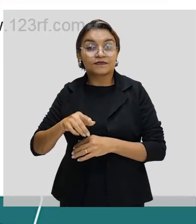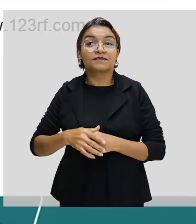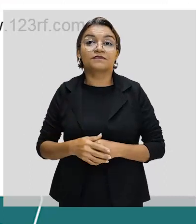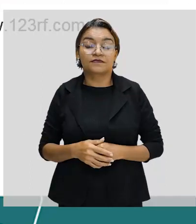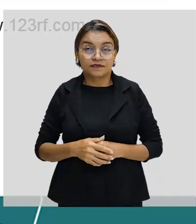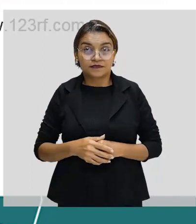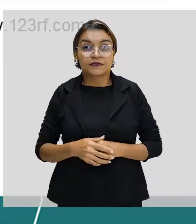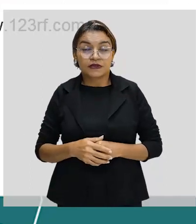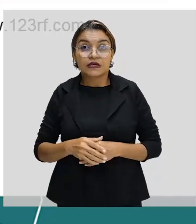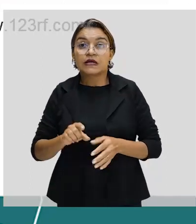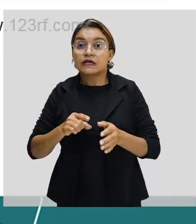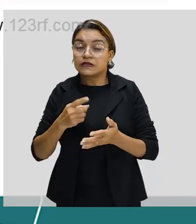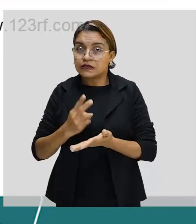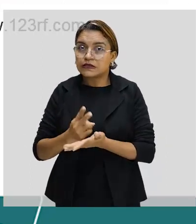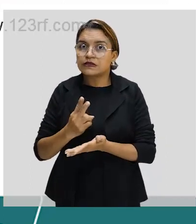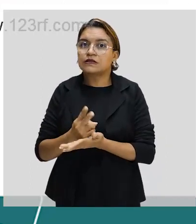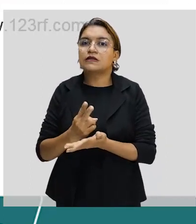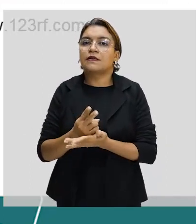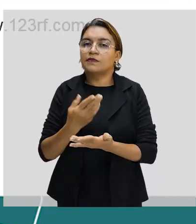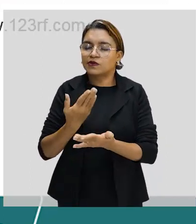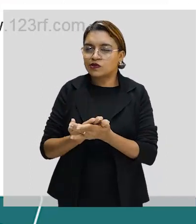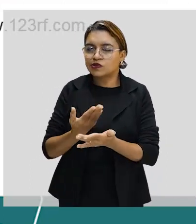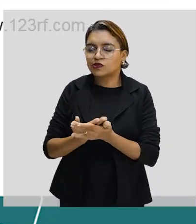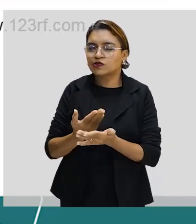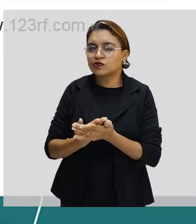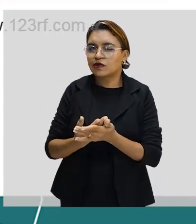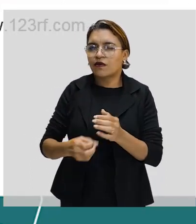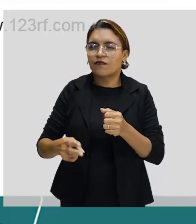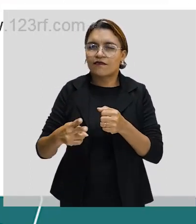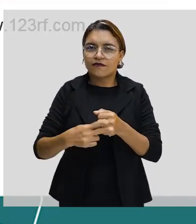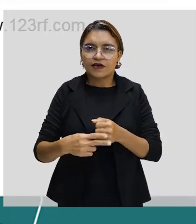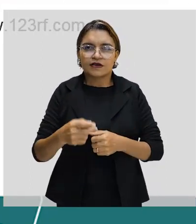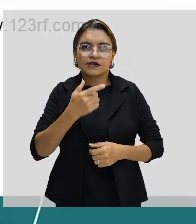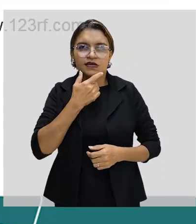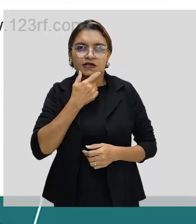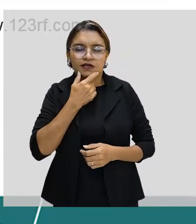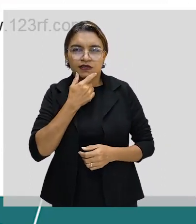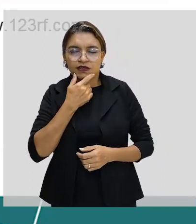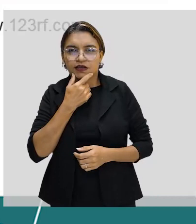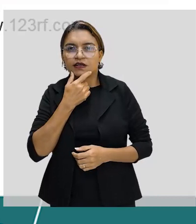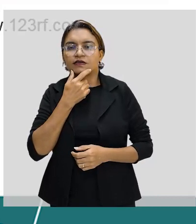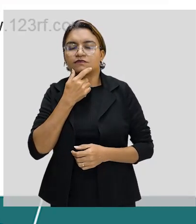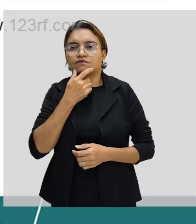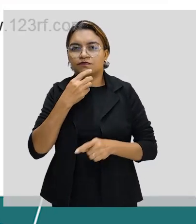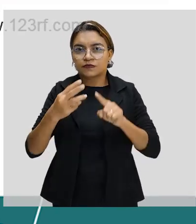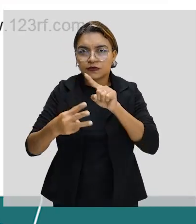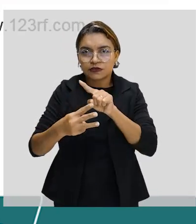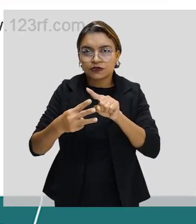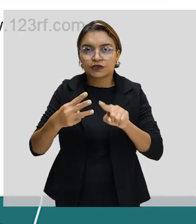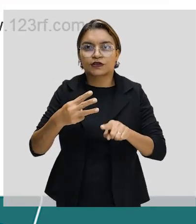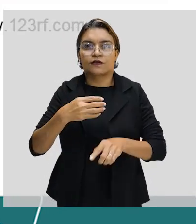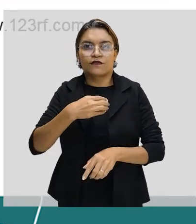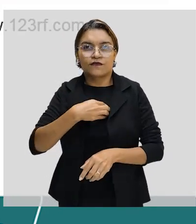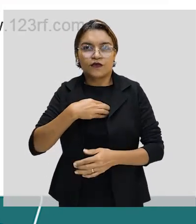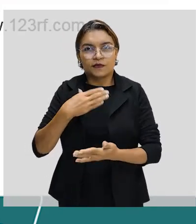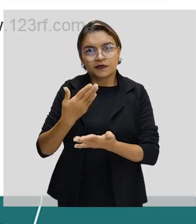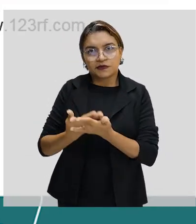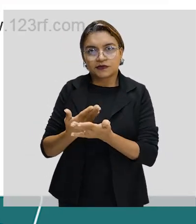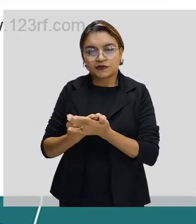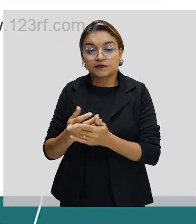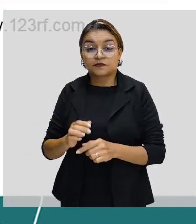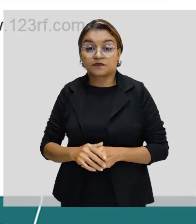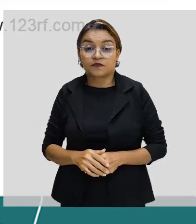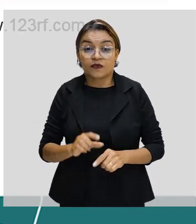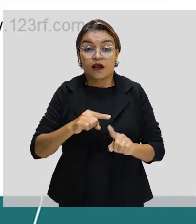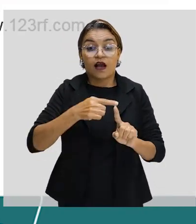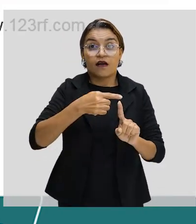Toda vez que nós estudamos verbos em inglês, a gente volta para essas três formas, tá bom? A forma afirmativa